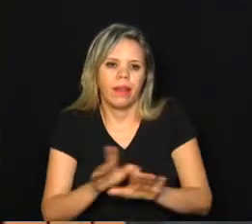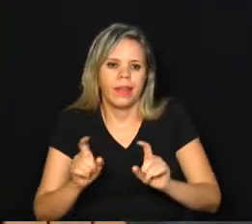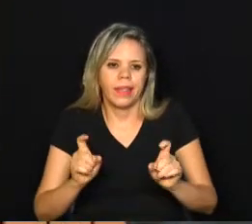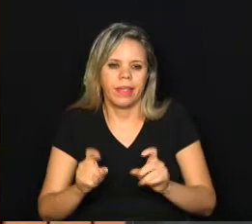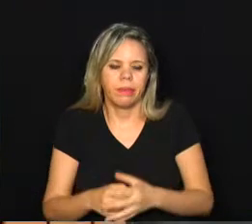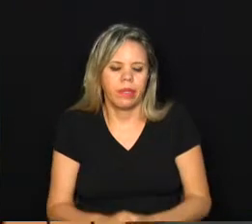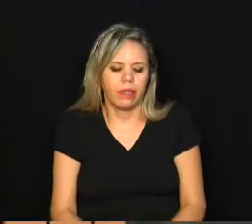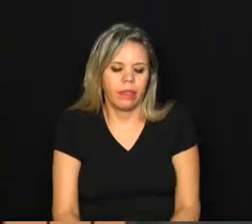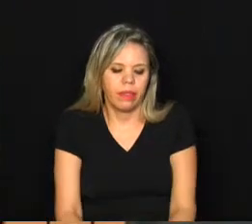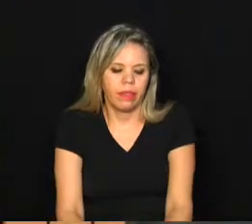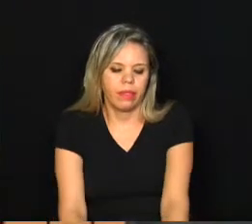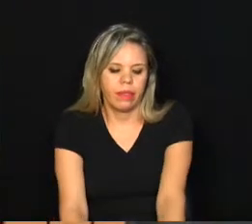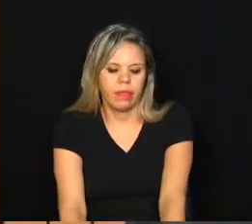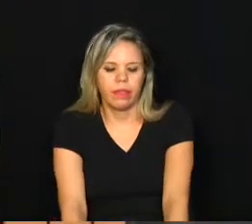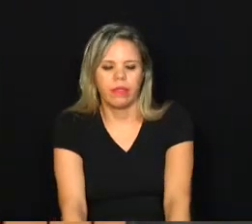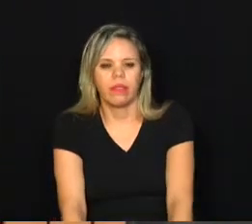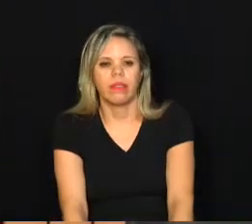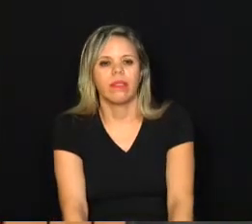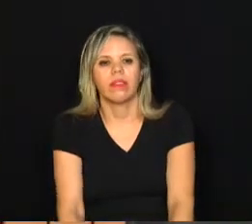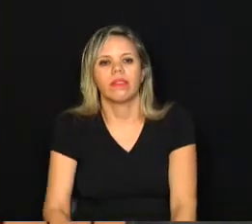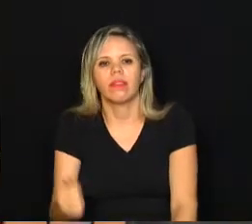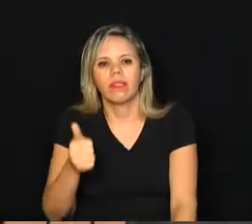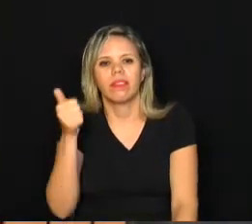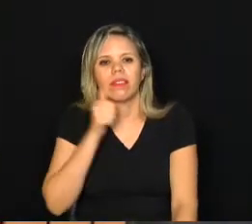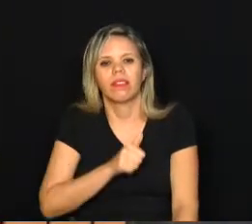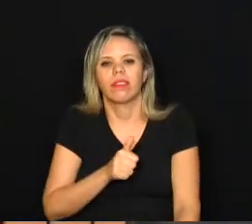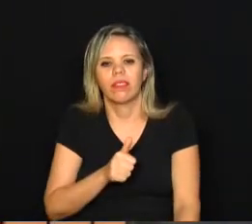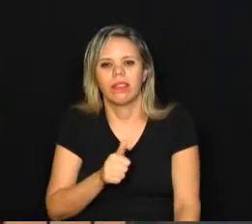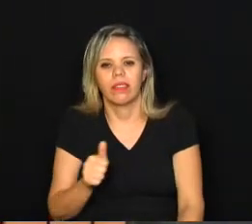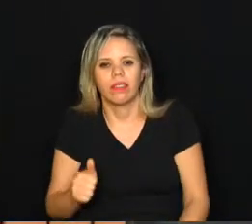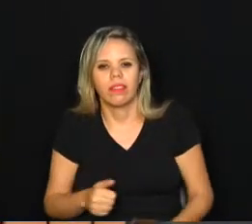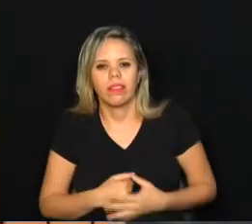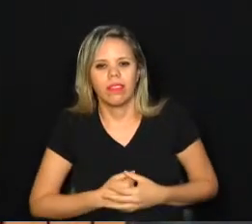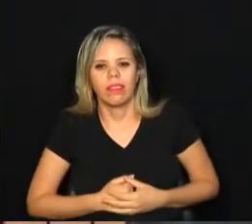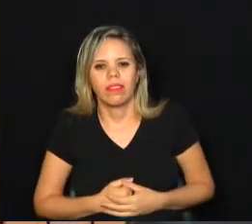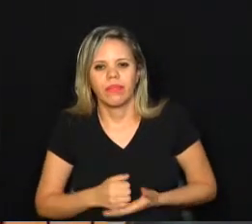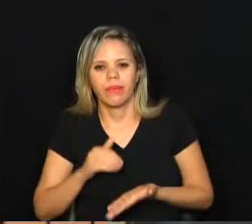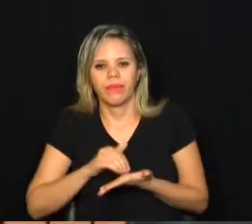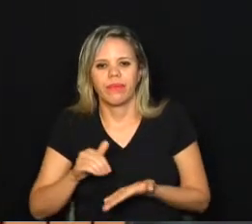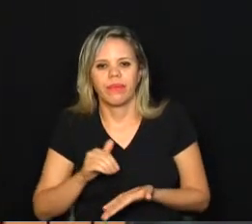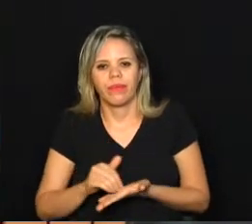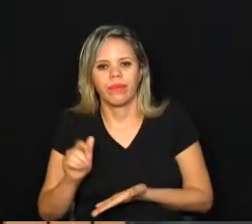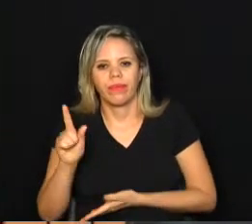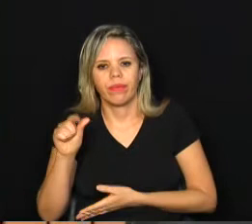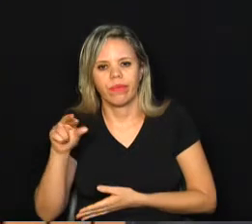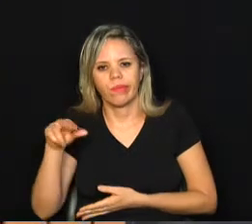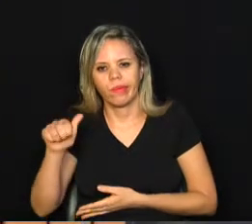reunião. Primeiro as mulheres, né? Então vamos lá, secretária Adriana.